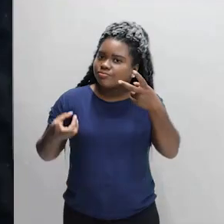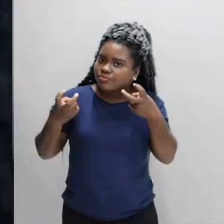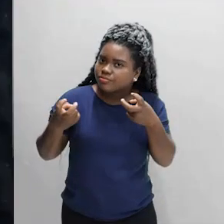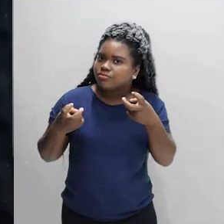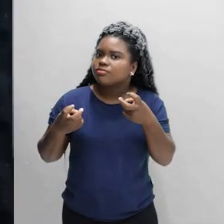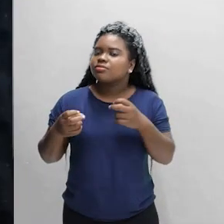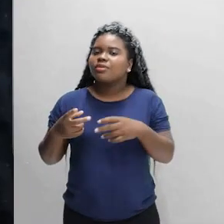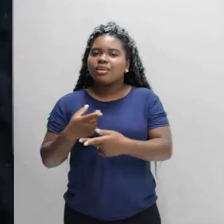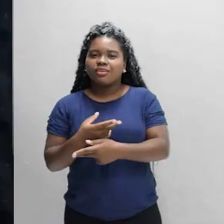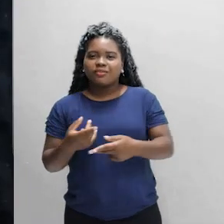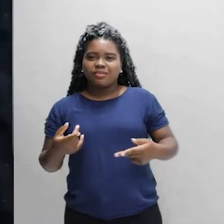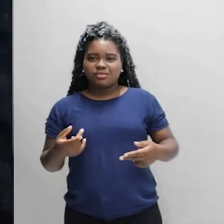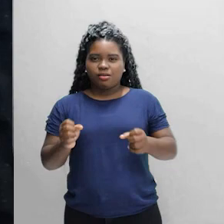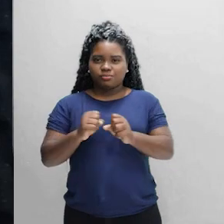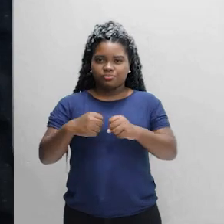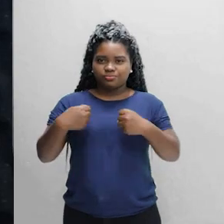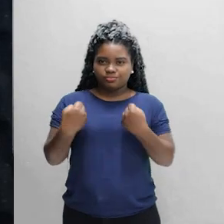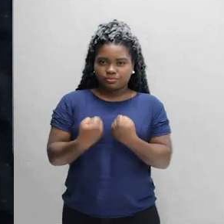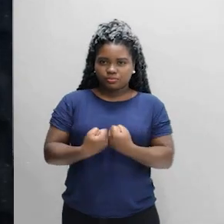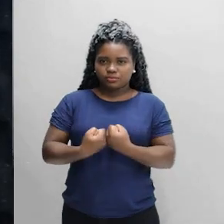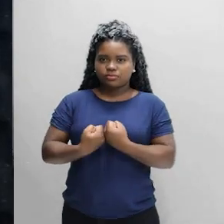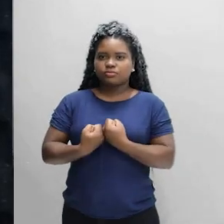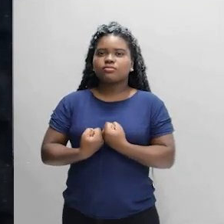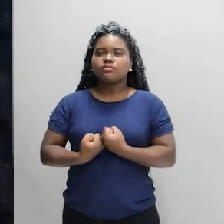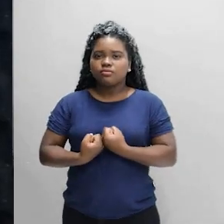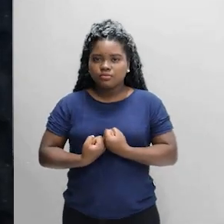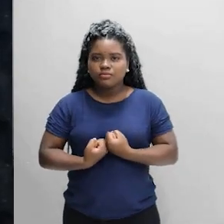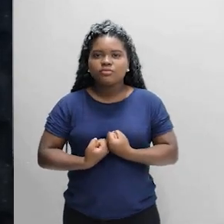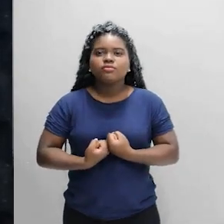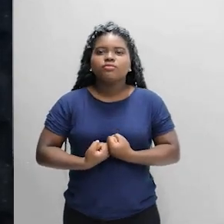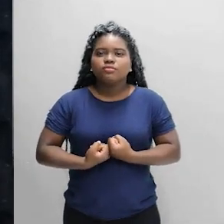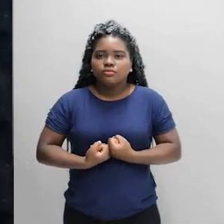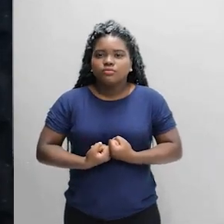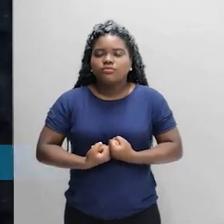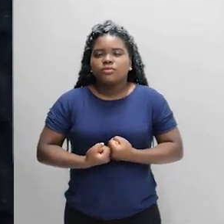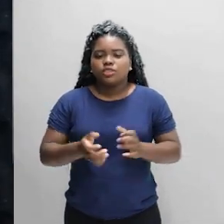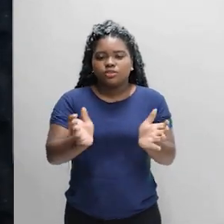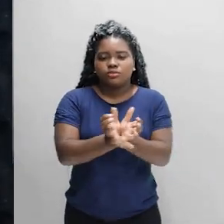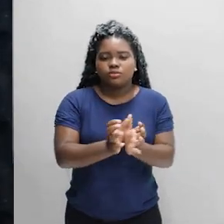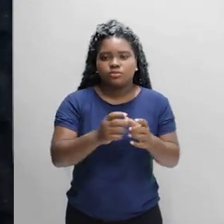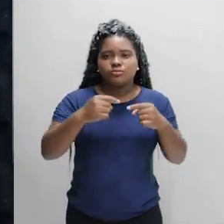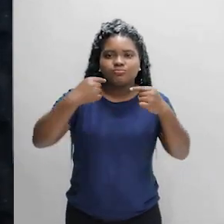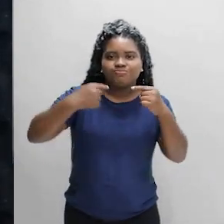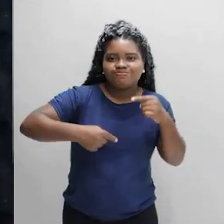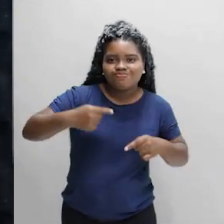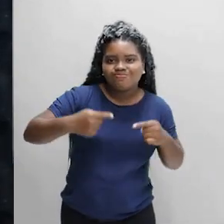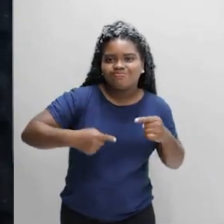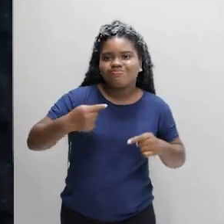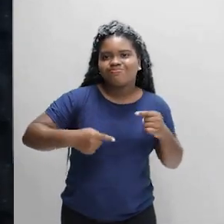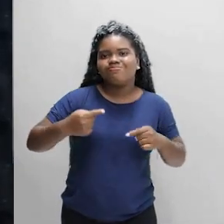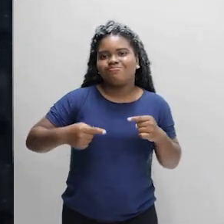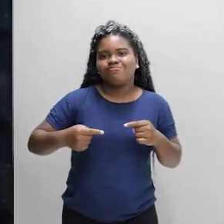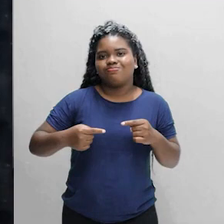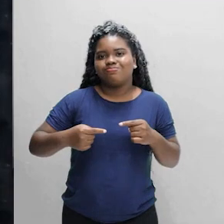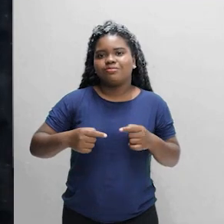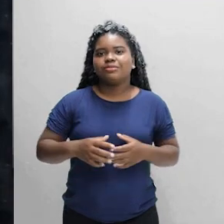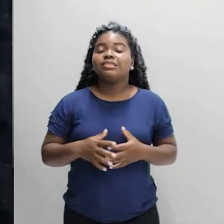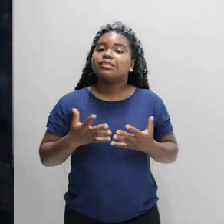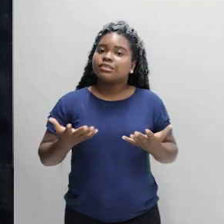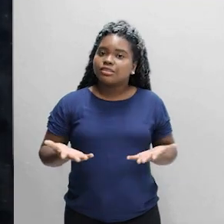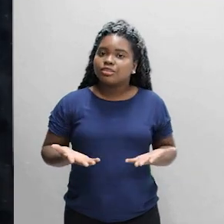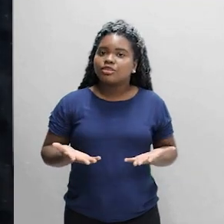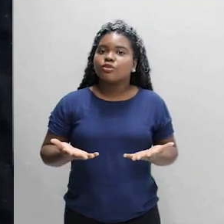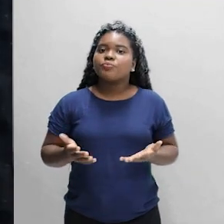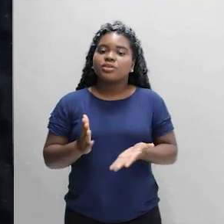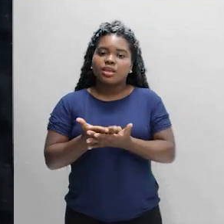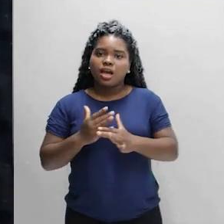muitas sociedades, né? Que apenas existe uma alternância de grupos políticos ou de representantes políticos no poder. E com isso a gente chega ao